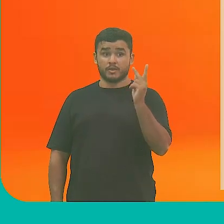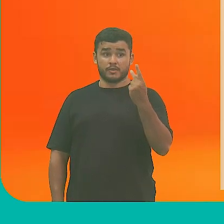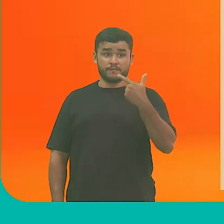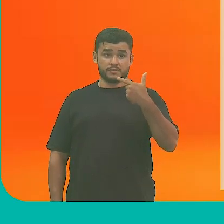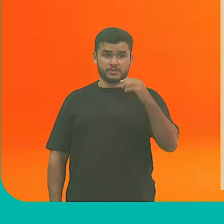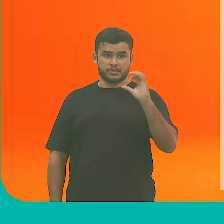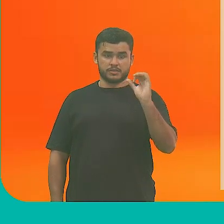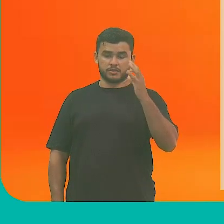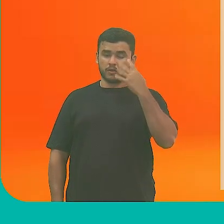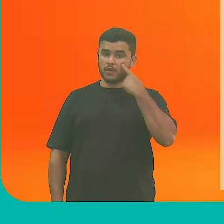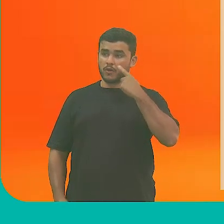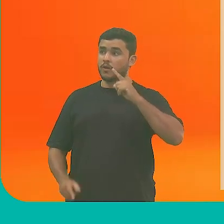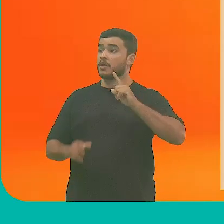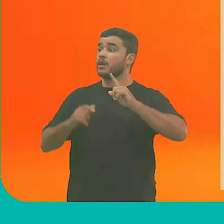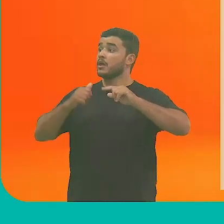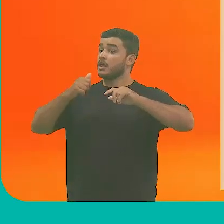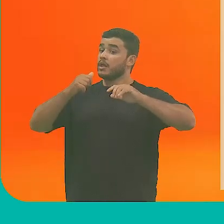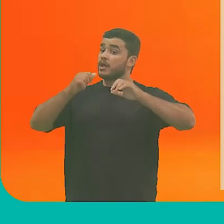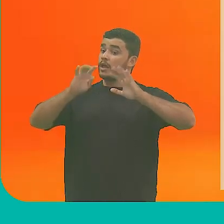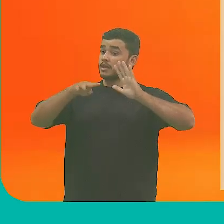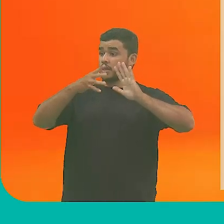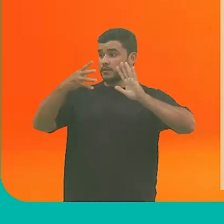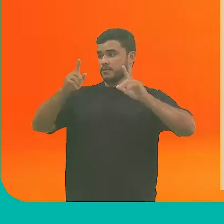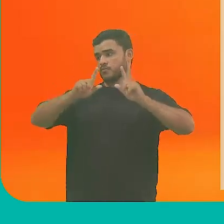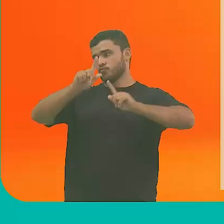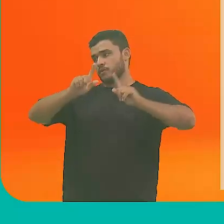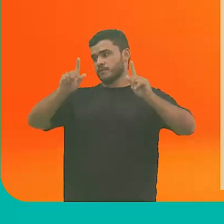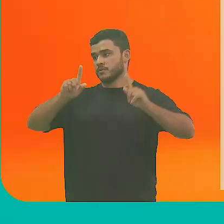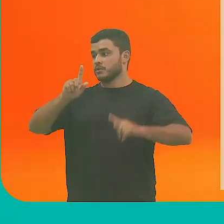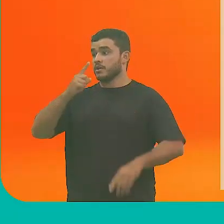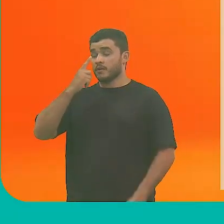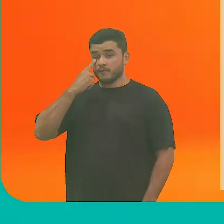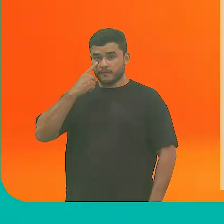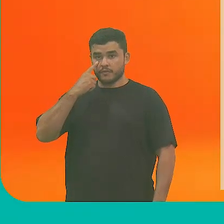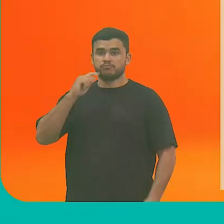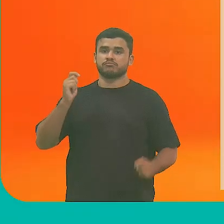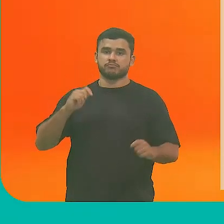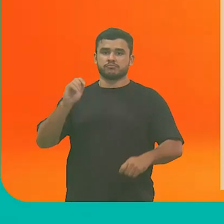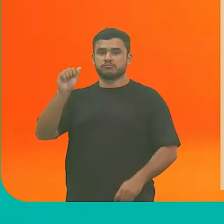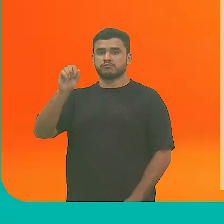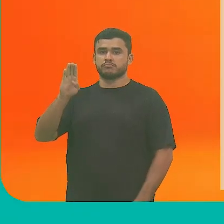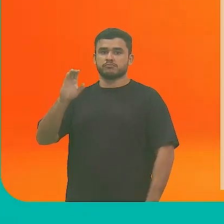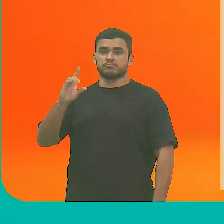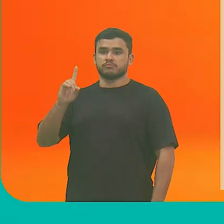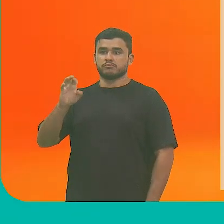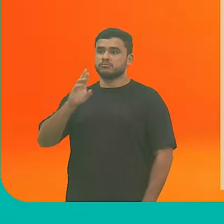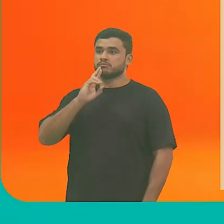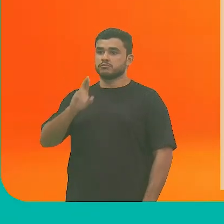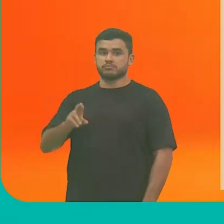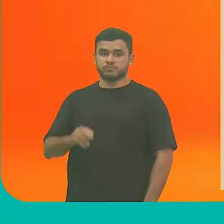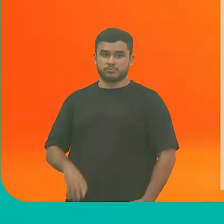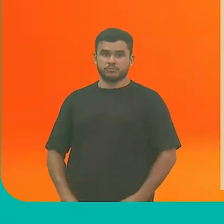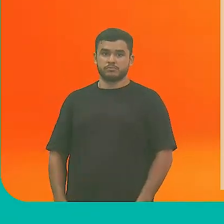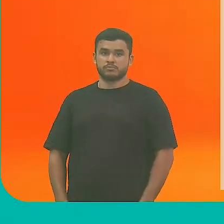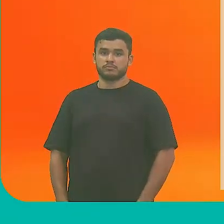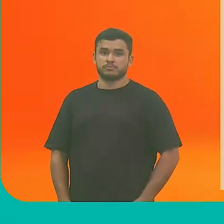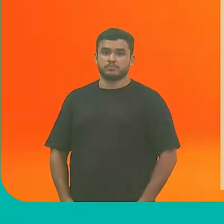tabelas como recurso para a construção de argumentos. Outra questão do Enem